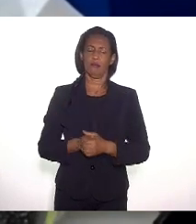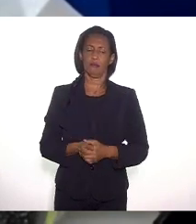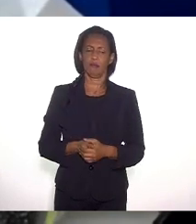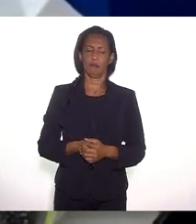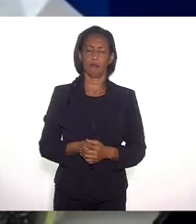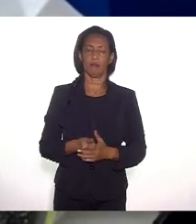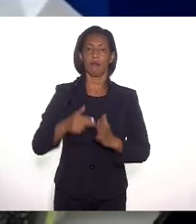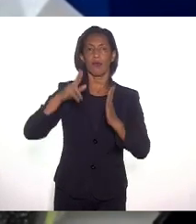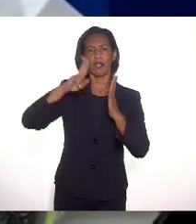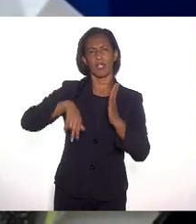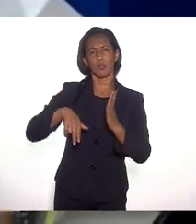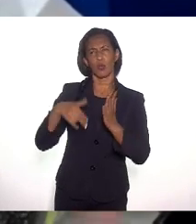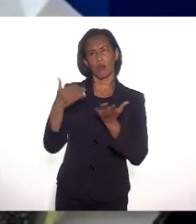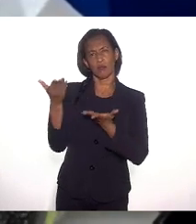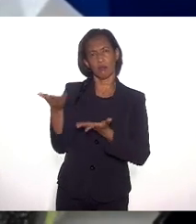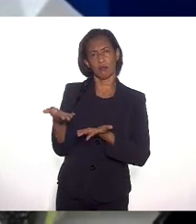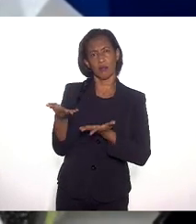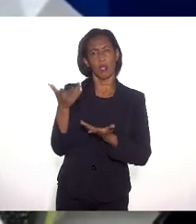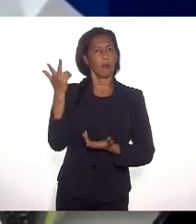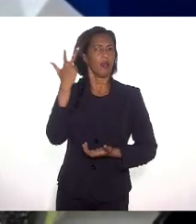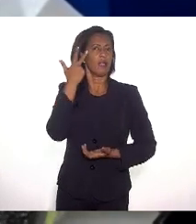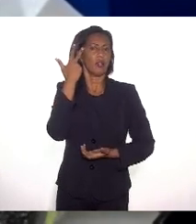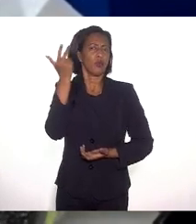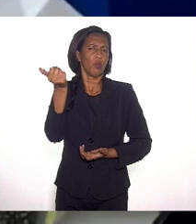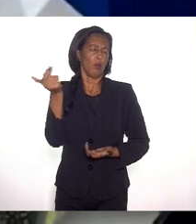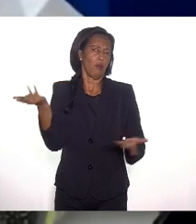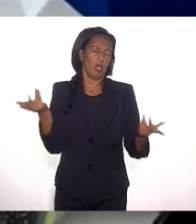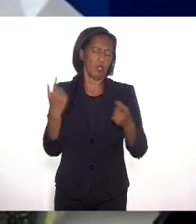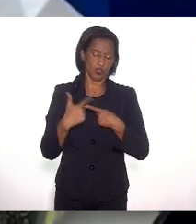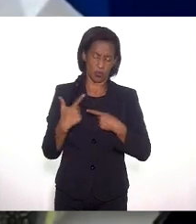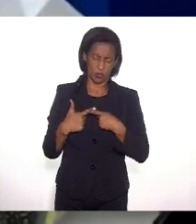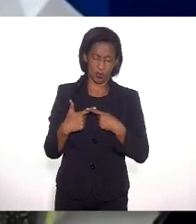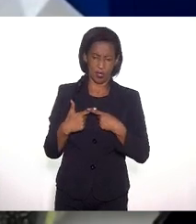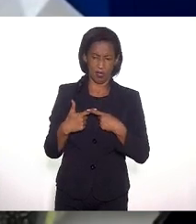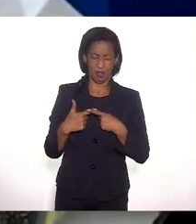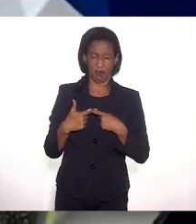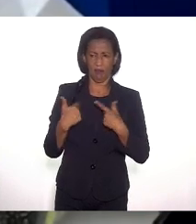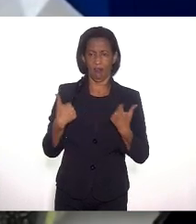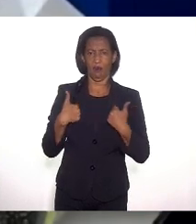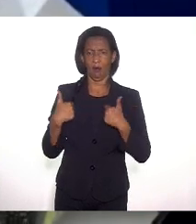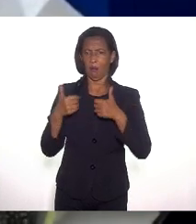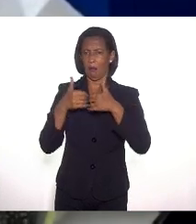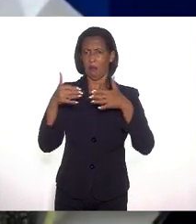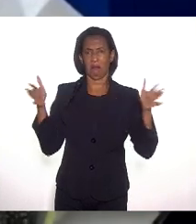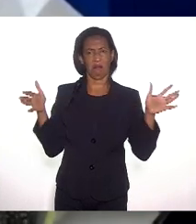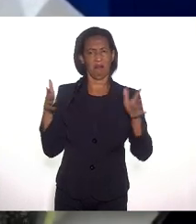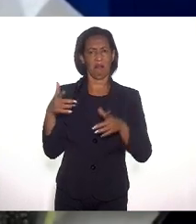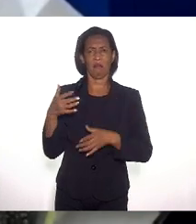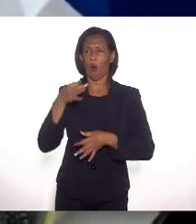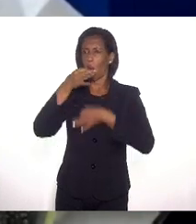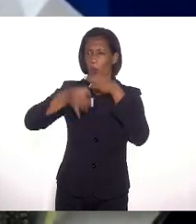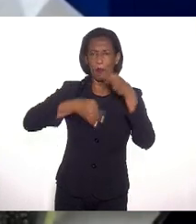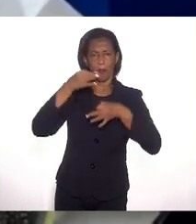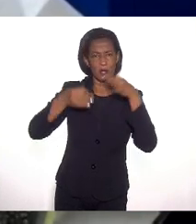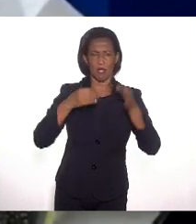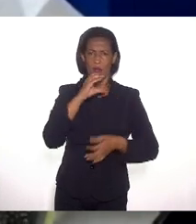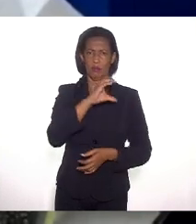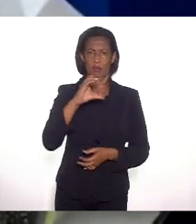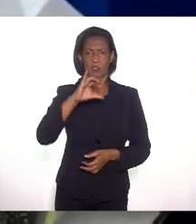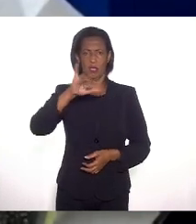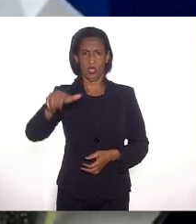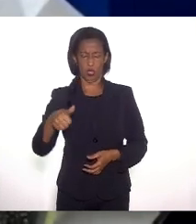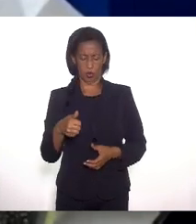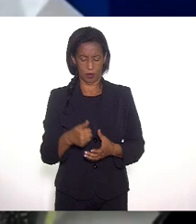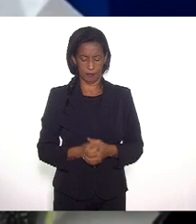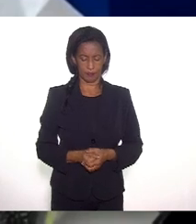da leitura de Vossa Excelência, mas, naturalmente, estou aqui aberto aí ao entendimento que prevalecer na CCJ. Porém, primeiro, o recurso do